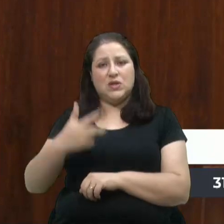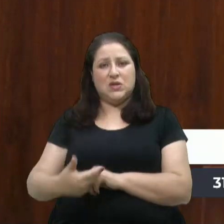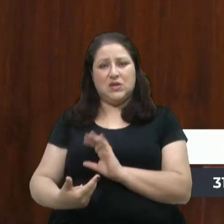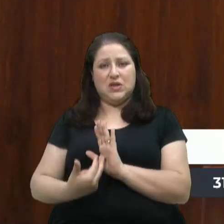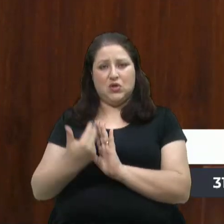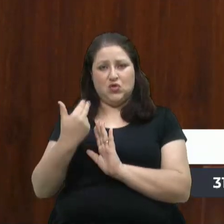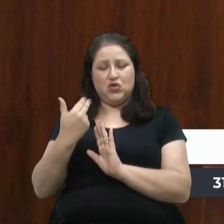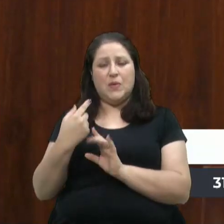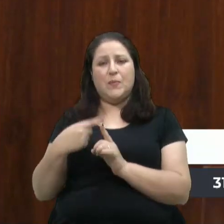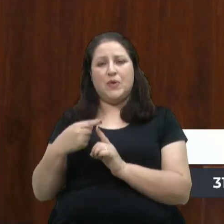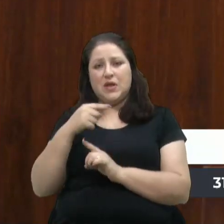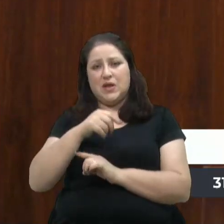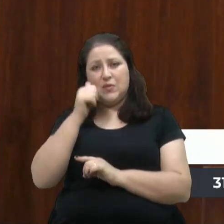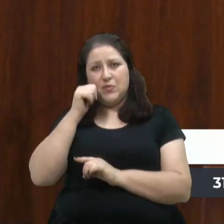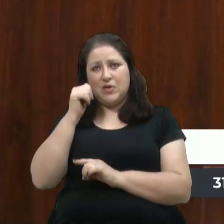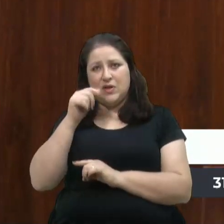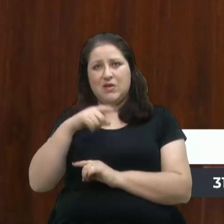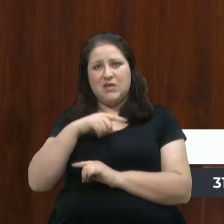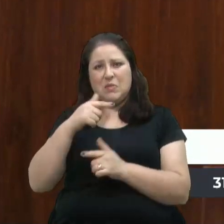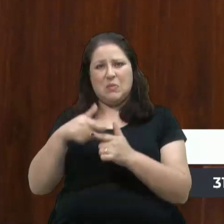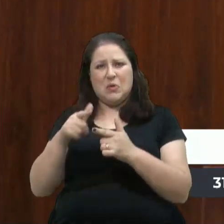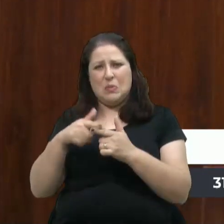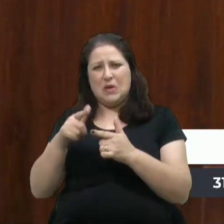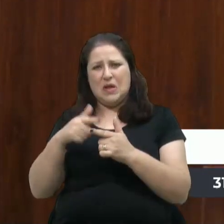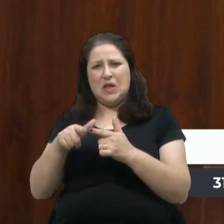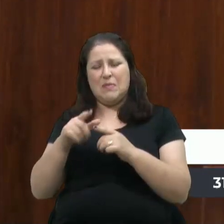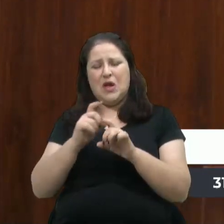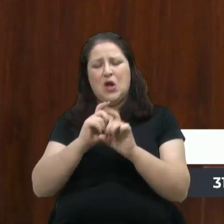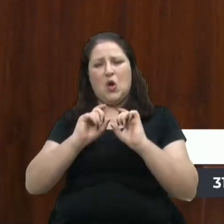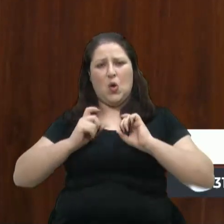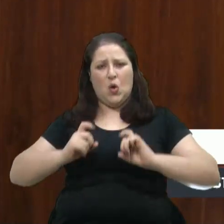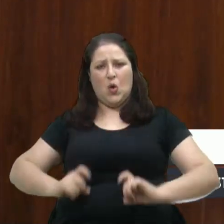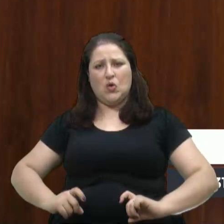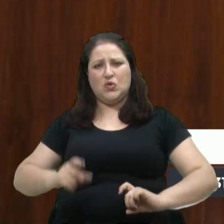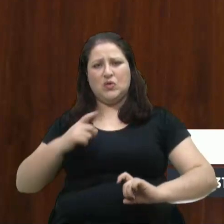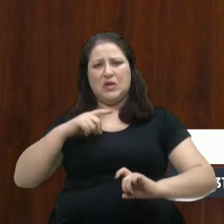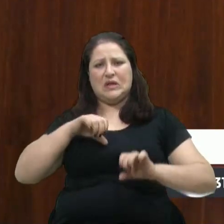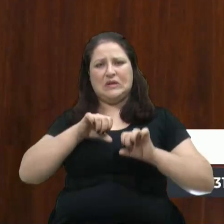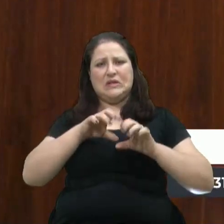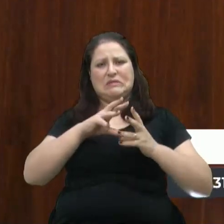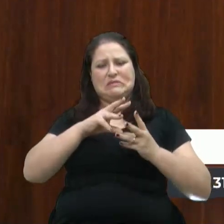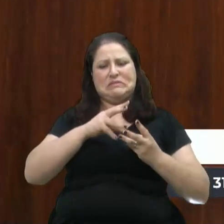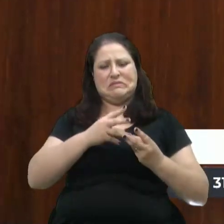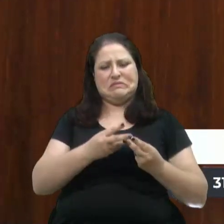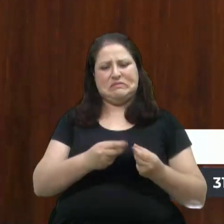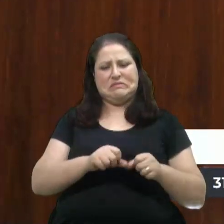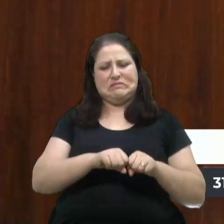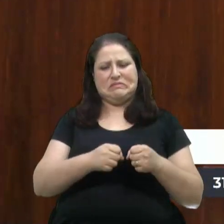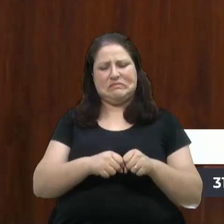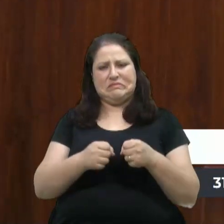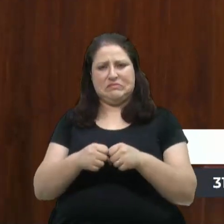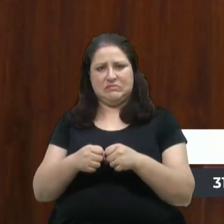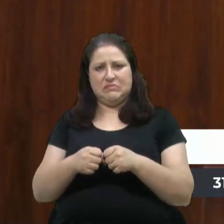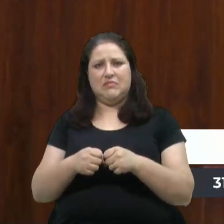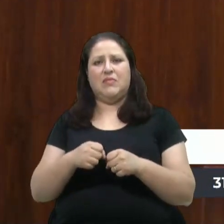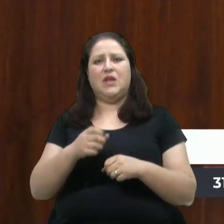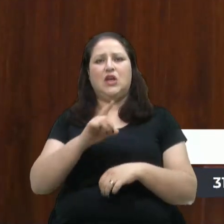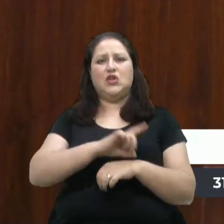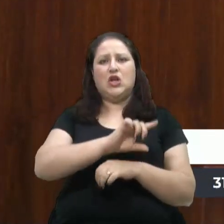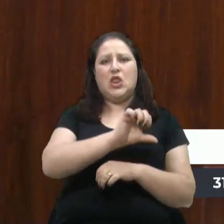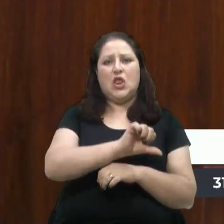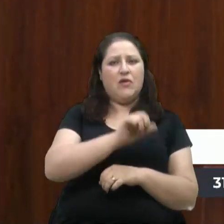porque ela tá com problema nos ossos ela tá com degenerativo foi transferida a essa de dia